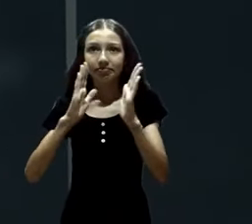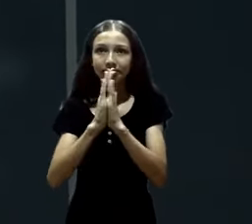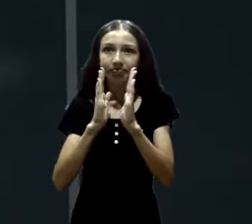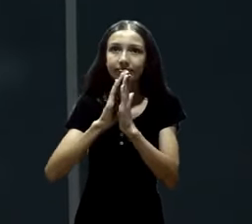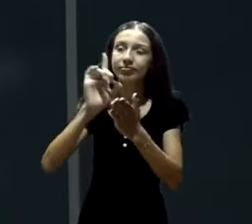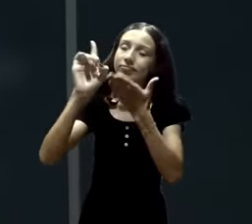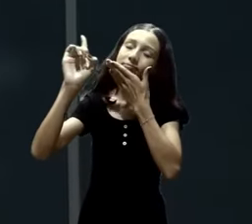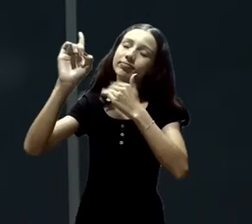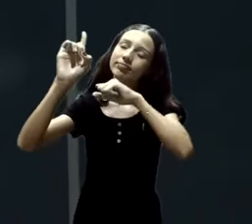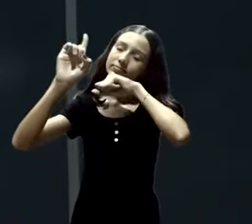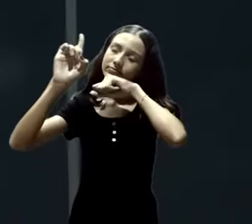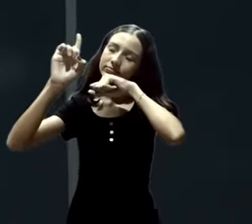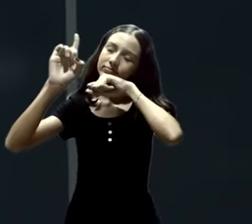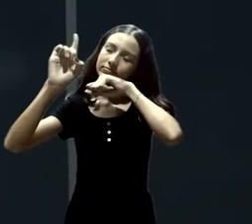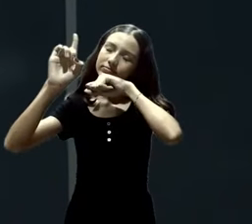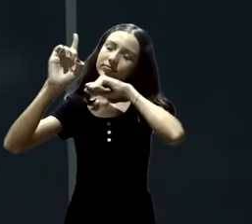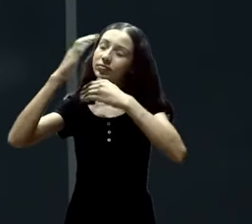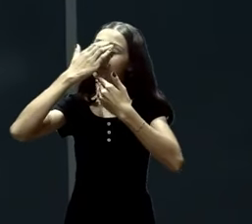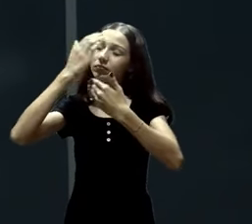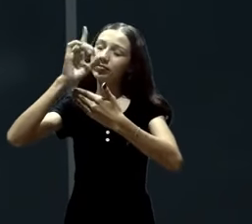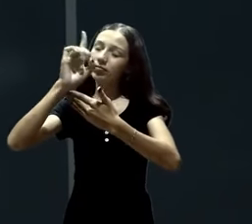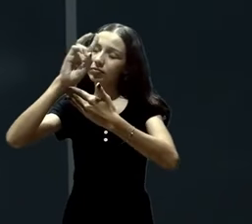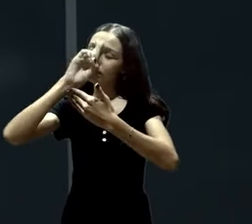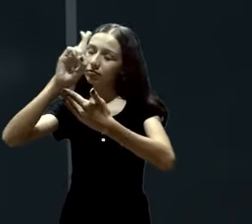querido e santo, obrigado, Senhor,